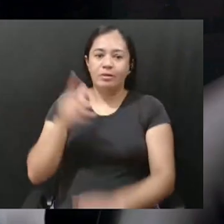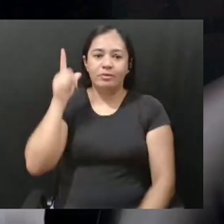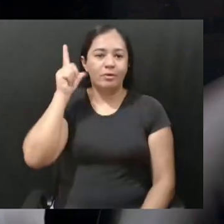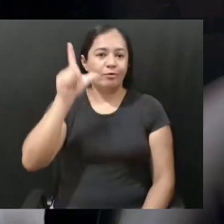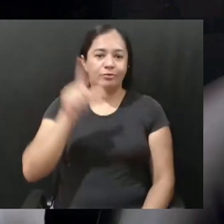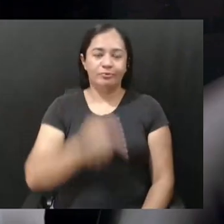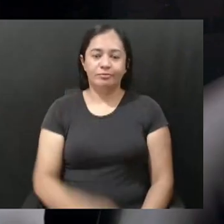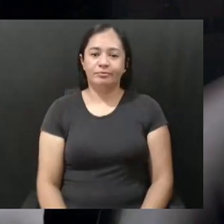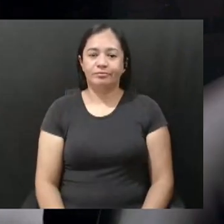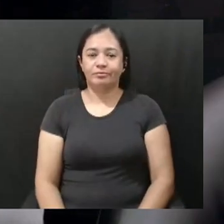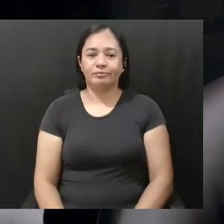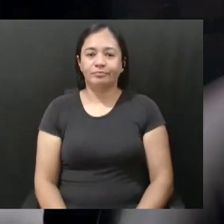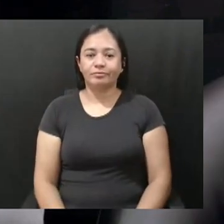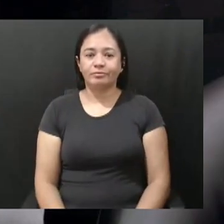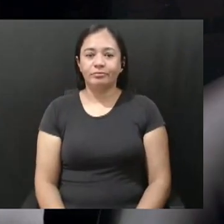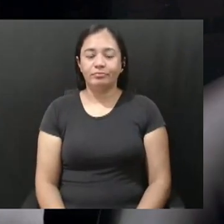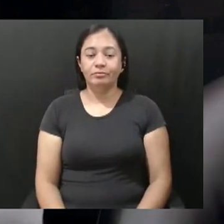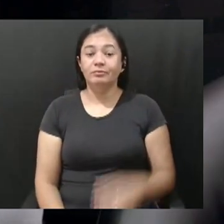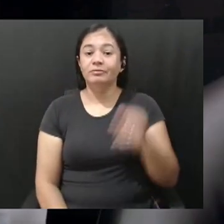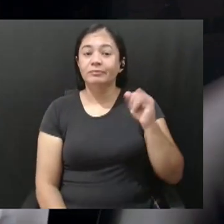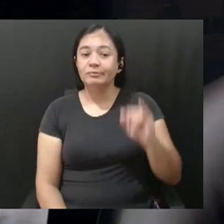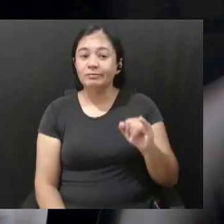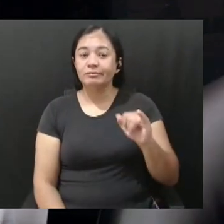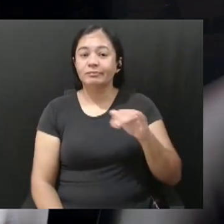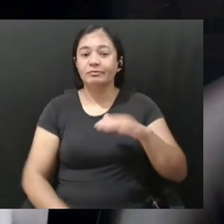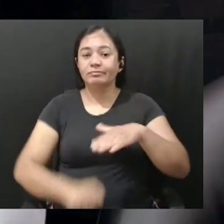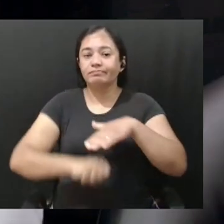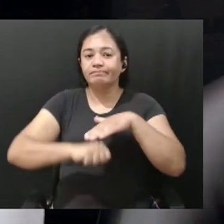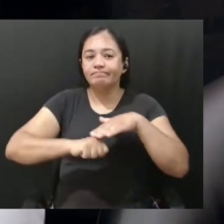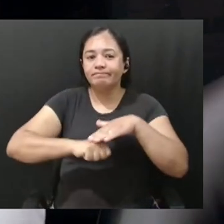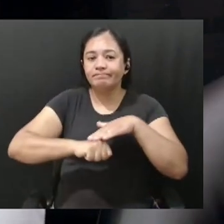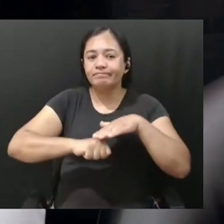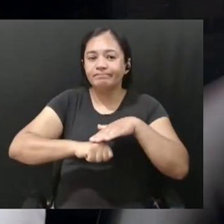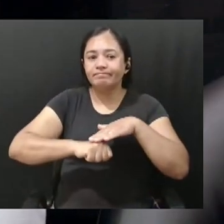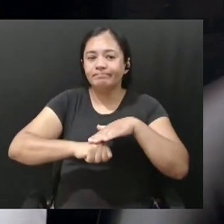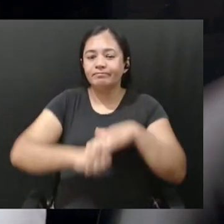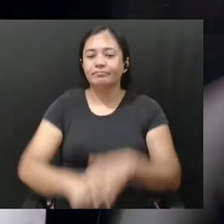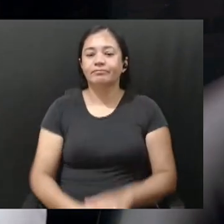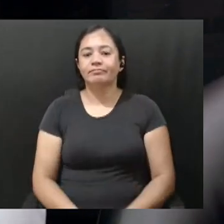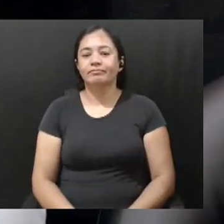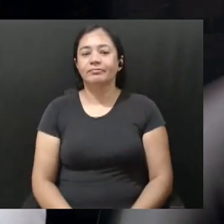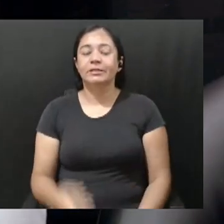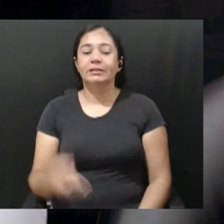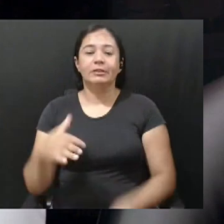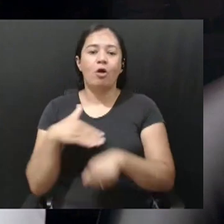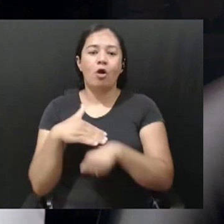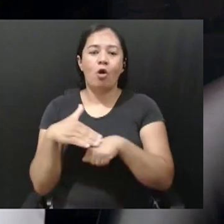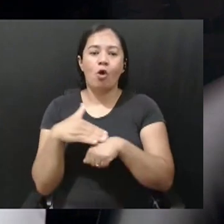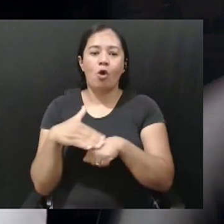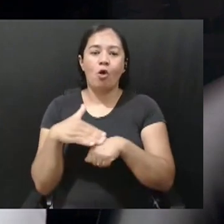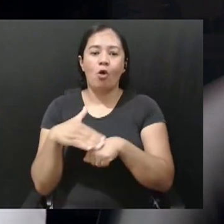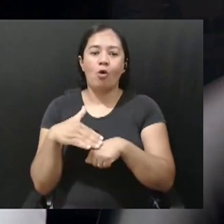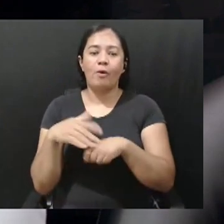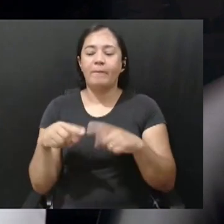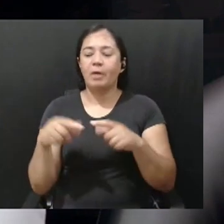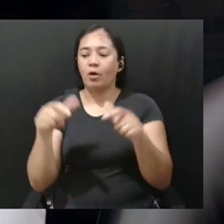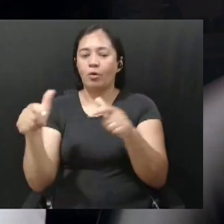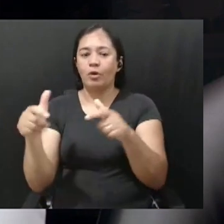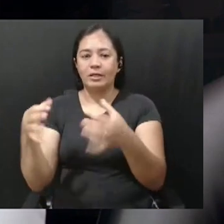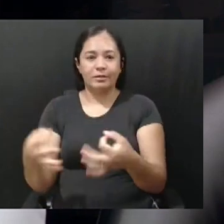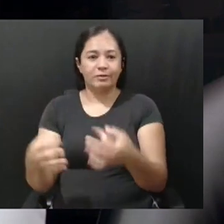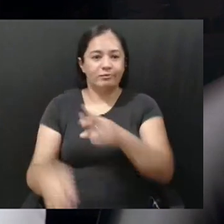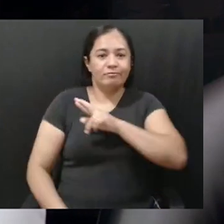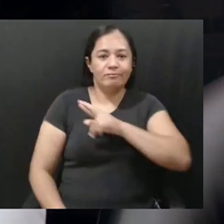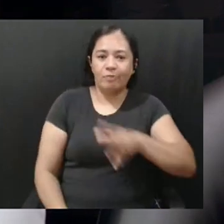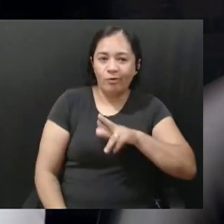se tiver aquela conversa assim, assim, se tiver, inevitável, né? Mas ali não é um ambiente nem um lugar para você conseguir ter essa conversa, né?